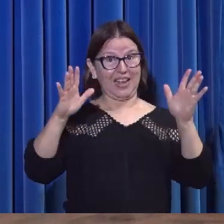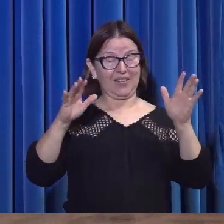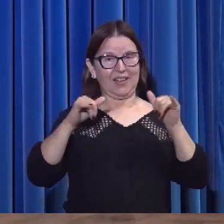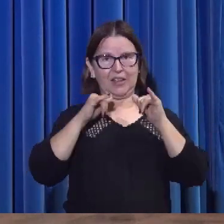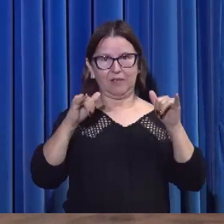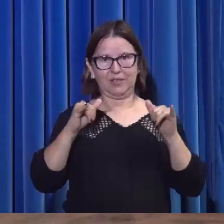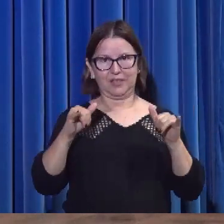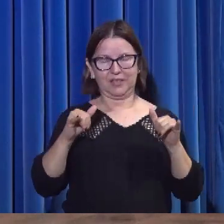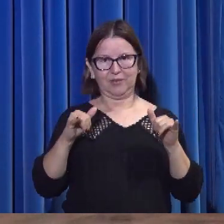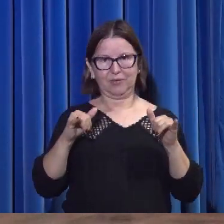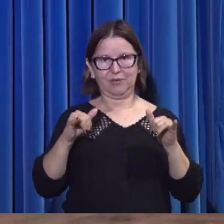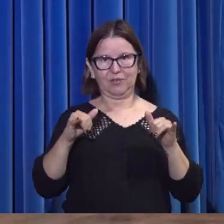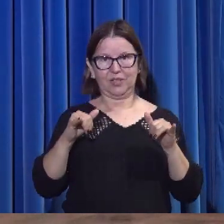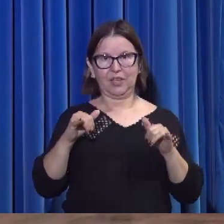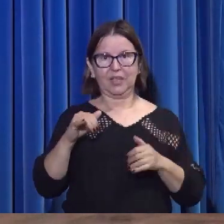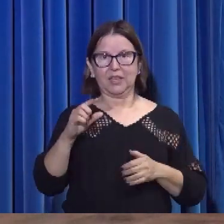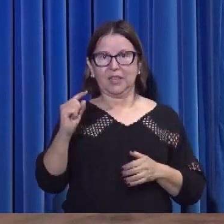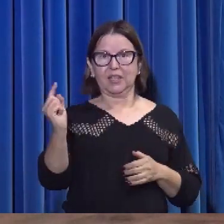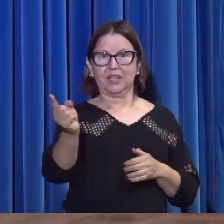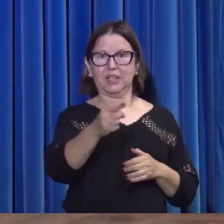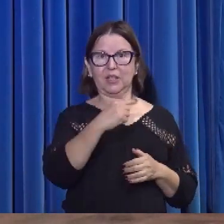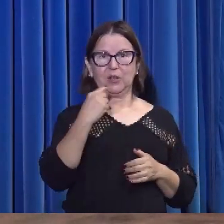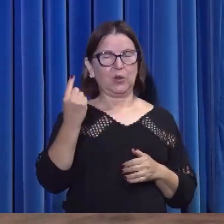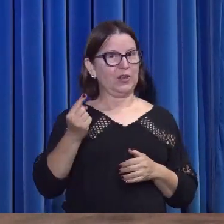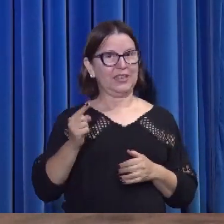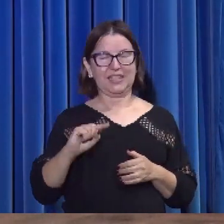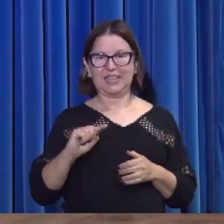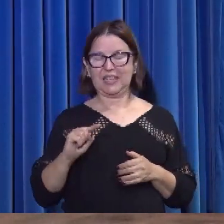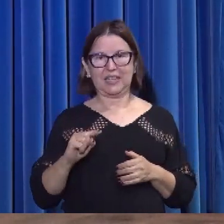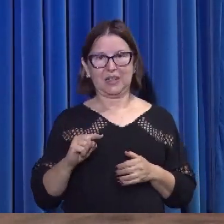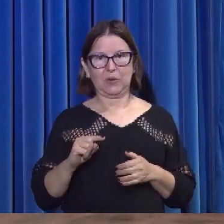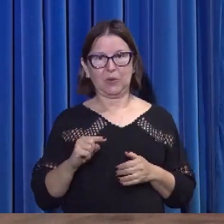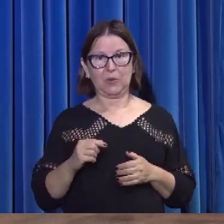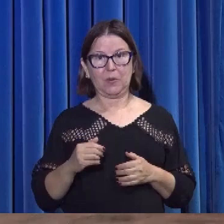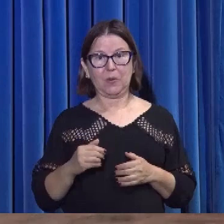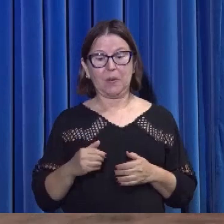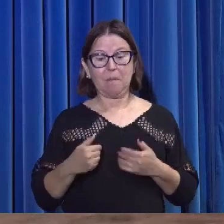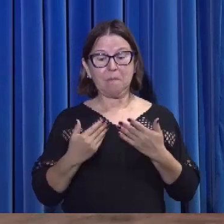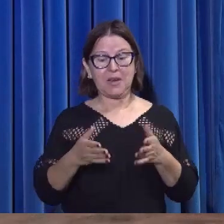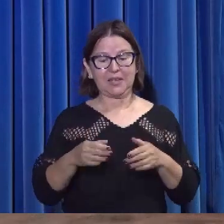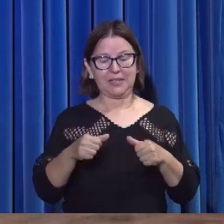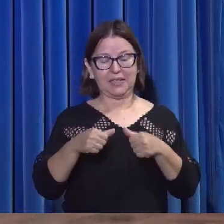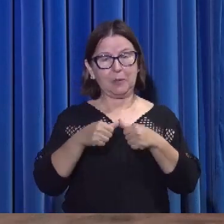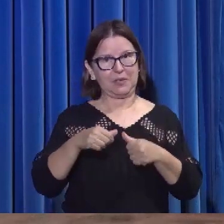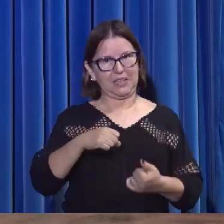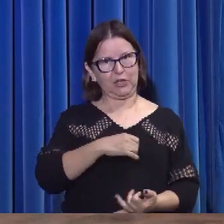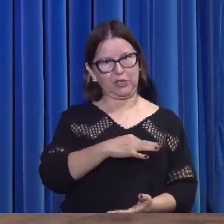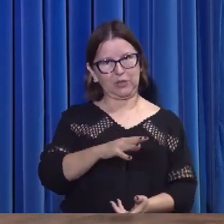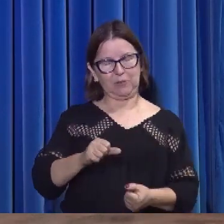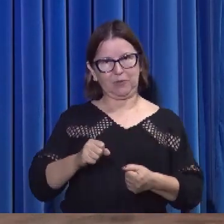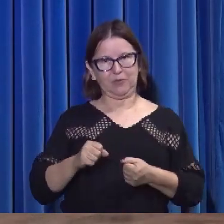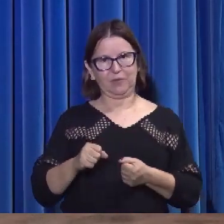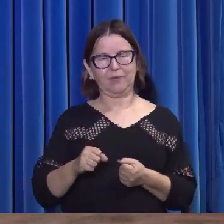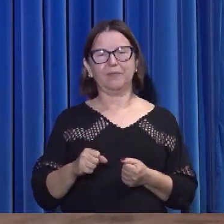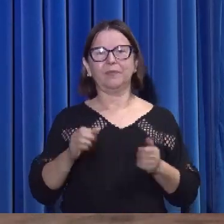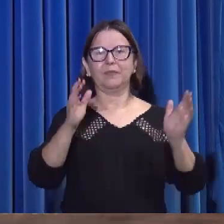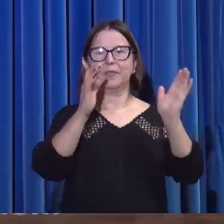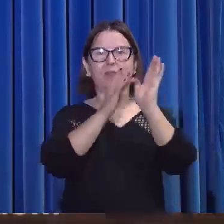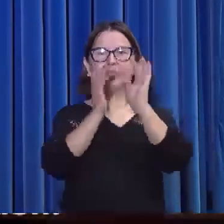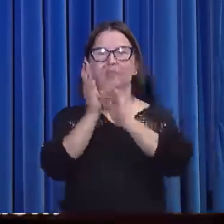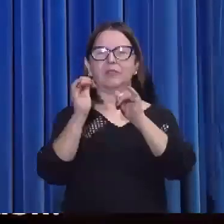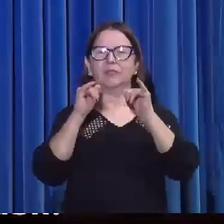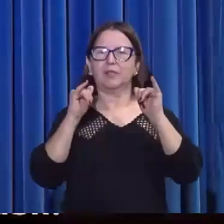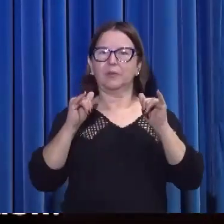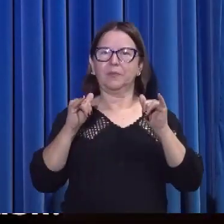mais pertencemos a Ele. João 17, 14 a 16. Eu lhes tenho dado a